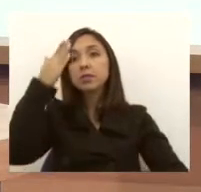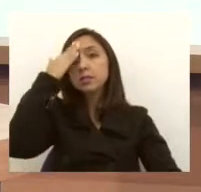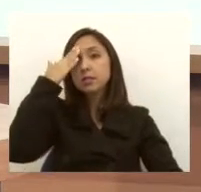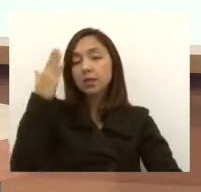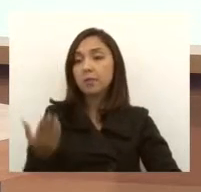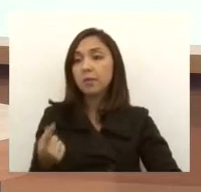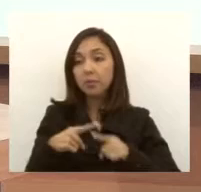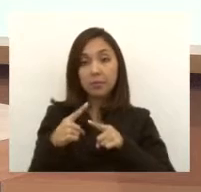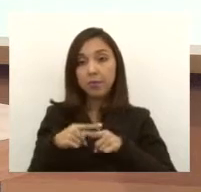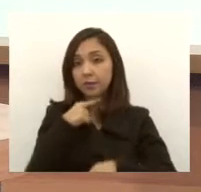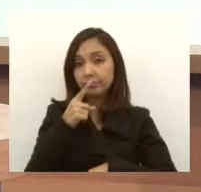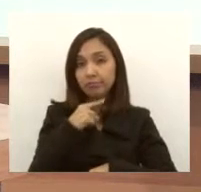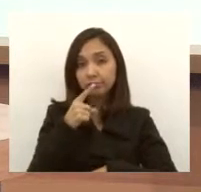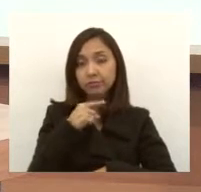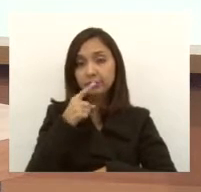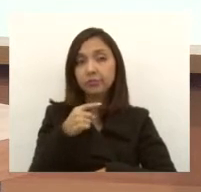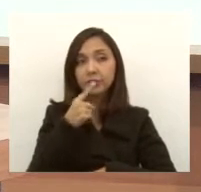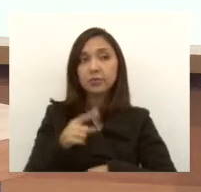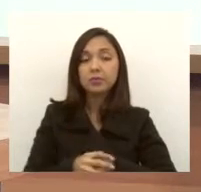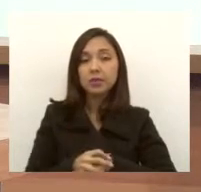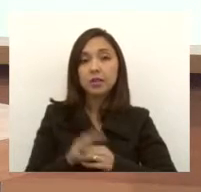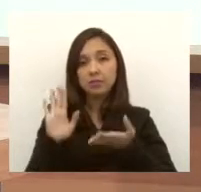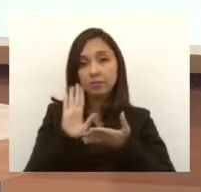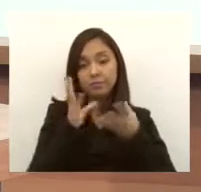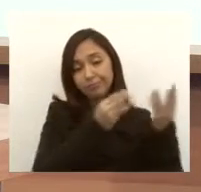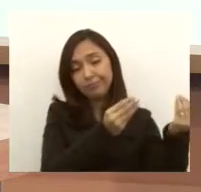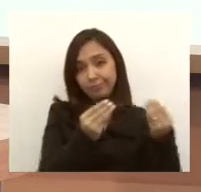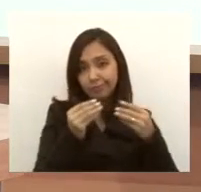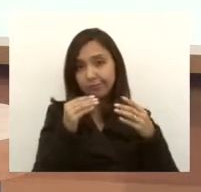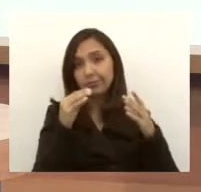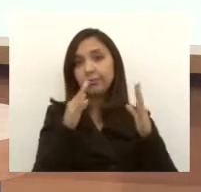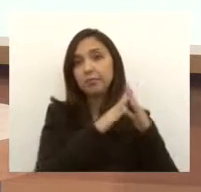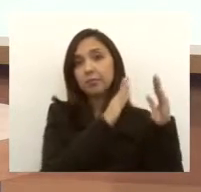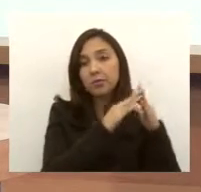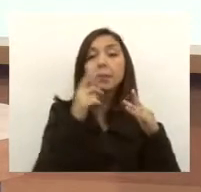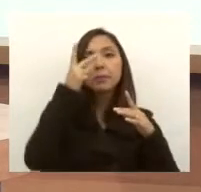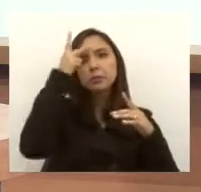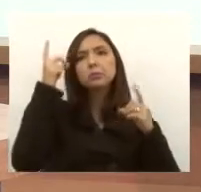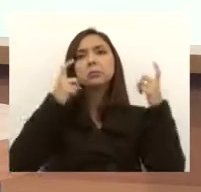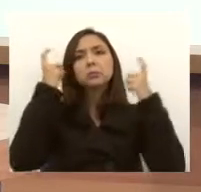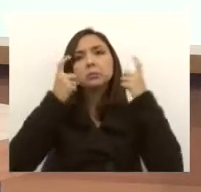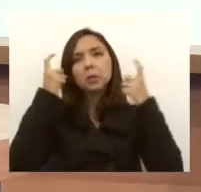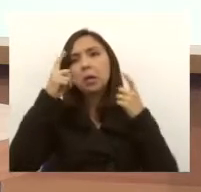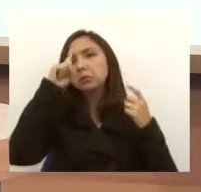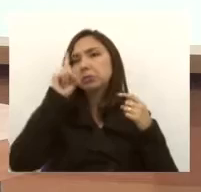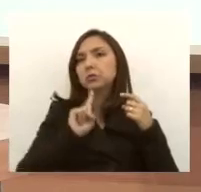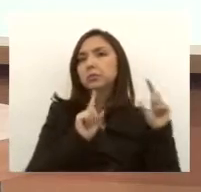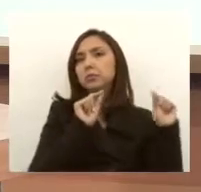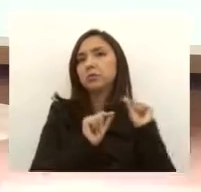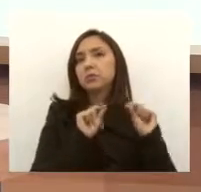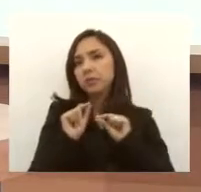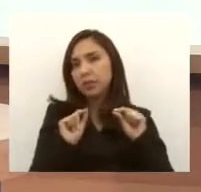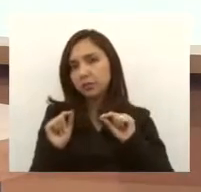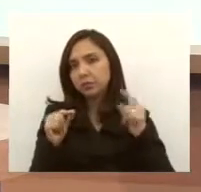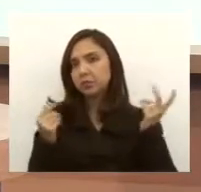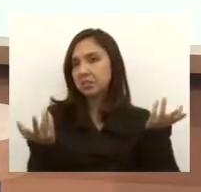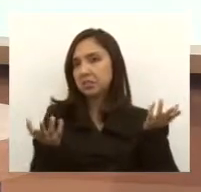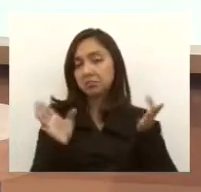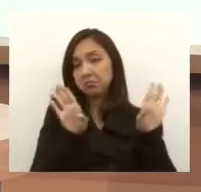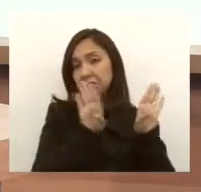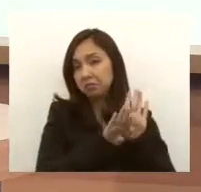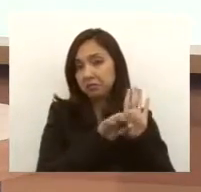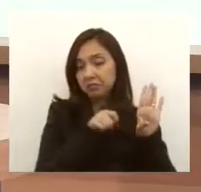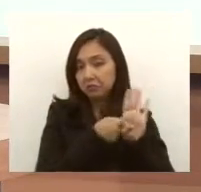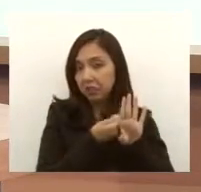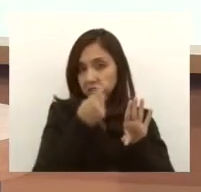porque não dá. Ontem eu estive conversando com mais moradores de lá, as pessoas estão preocupadas porque não sabem o que vai acontecer, a construtora simplesmente se fecha, fala